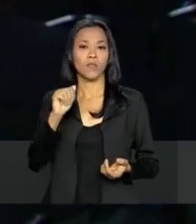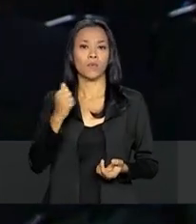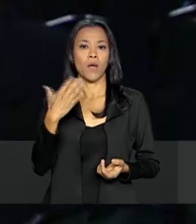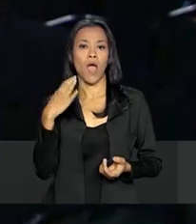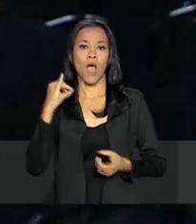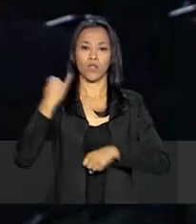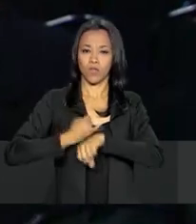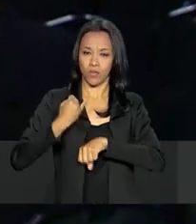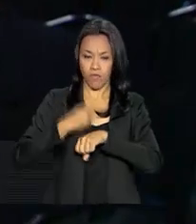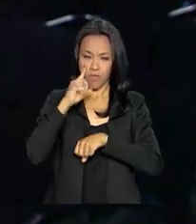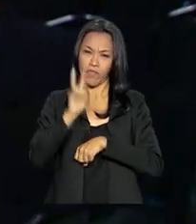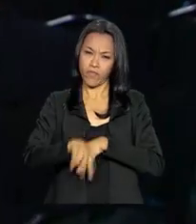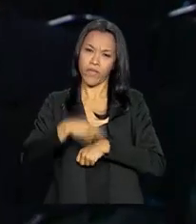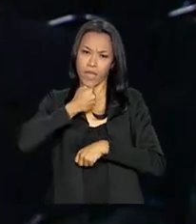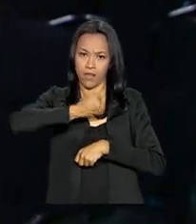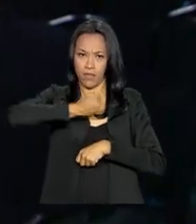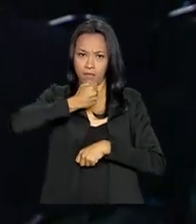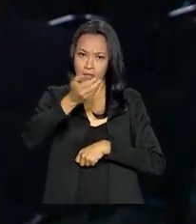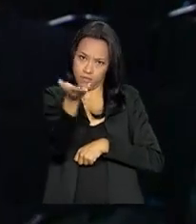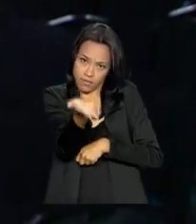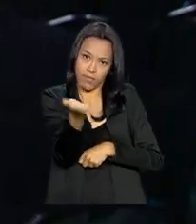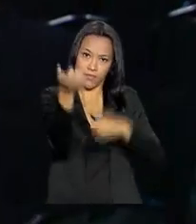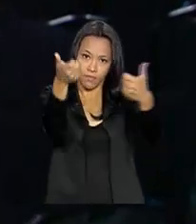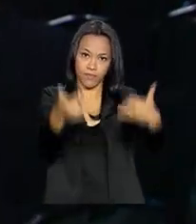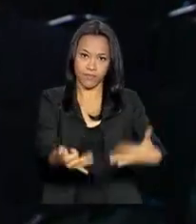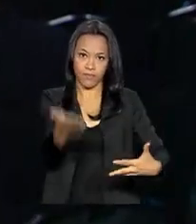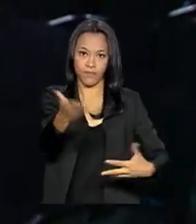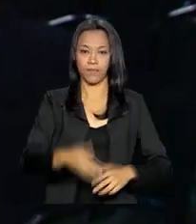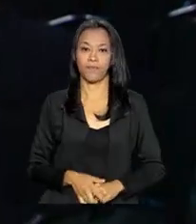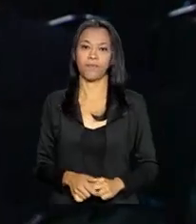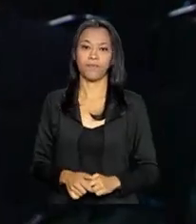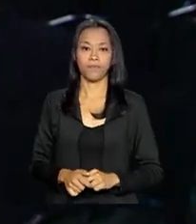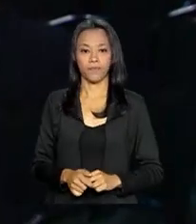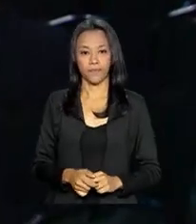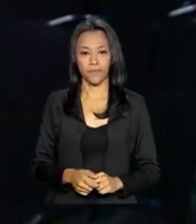economia brasileira. Vamos acompanhar a fala do presidente.